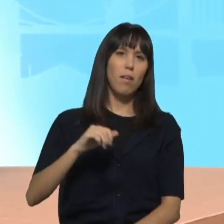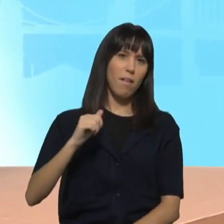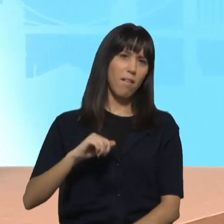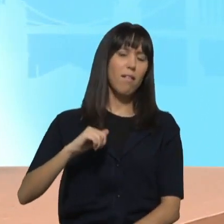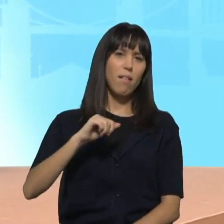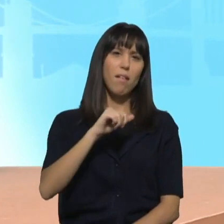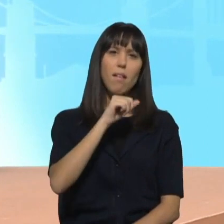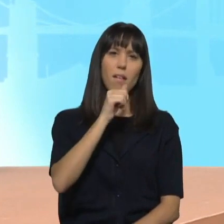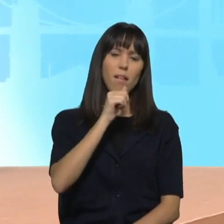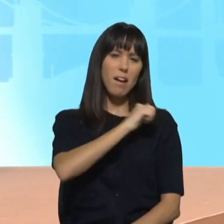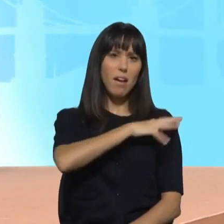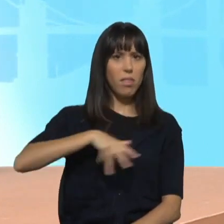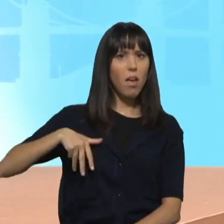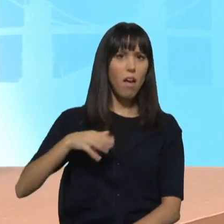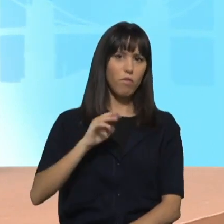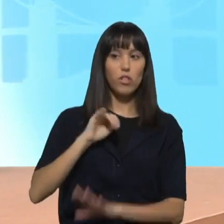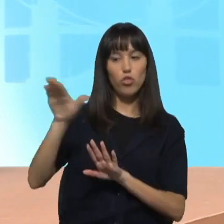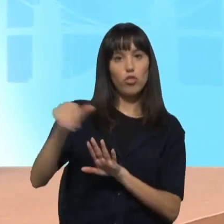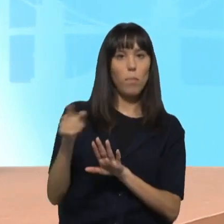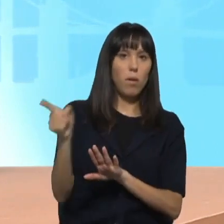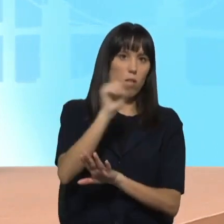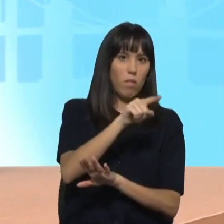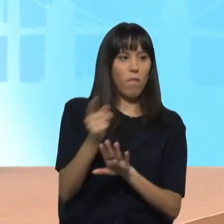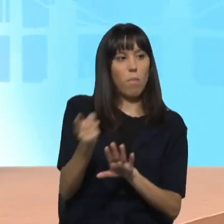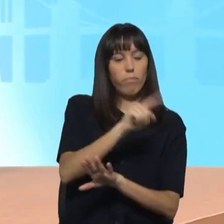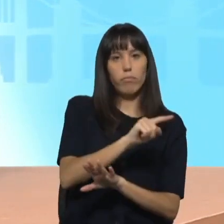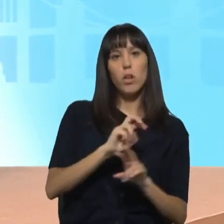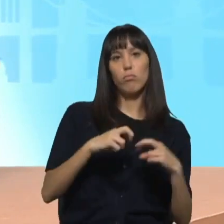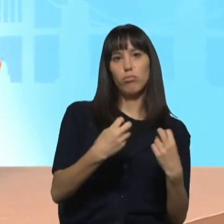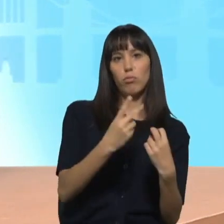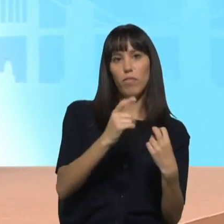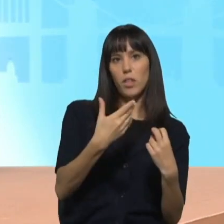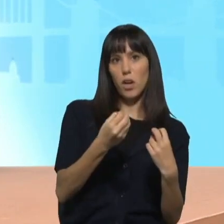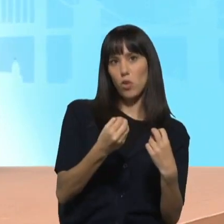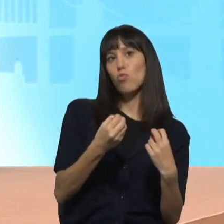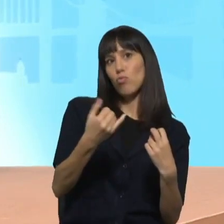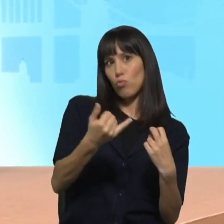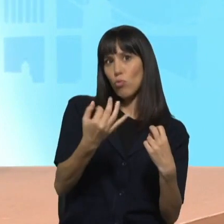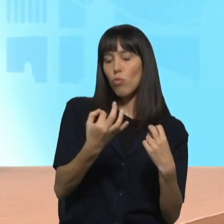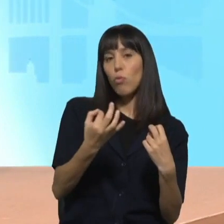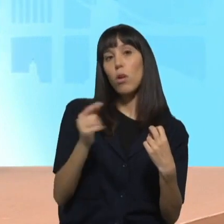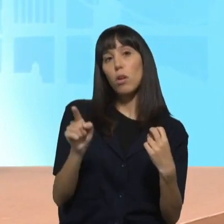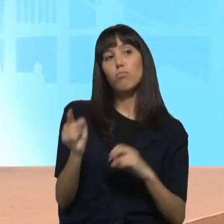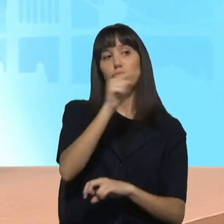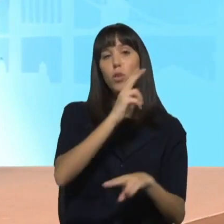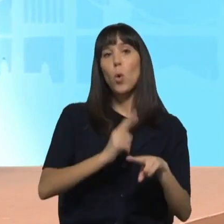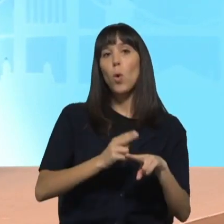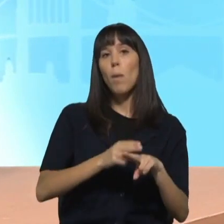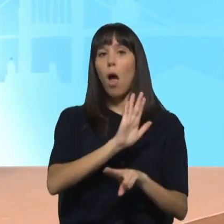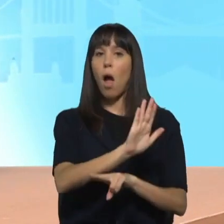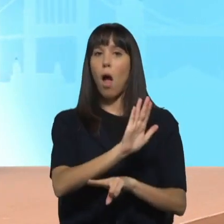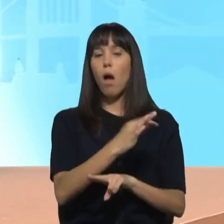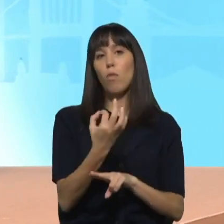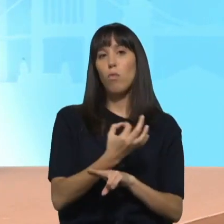ajuda para preparar-se para o Concílio Vaticano II e, portanto, leva-o para Roma durante o Concílio e